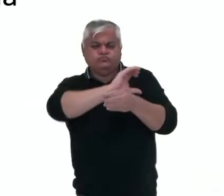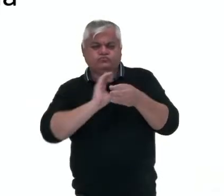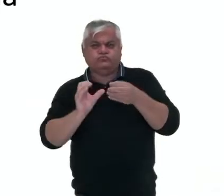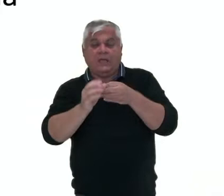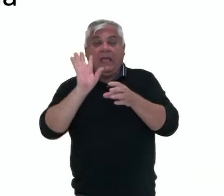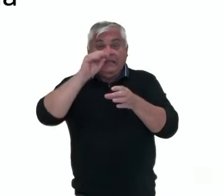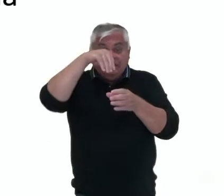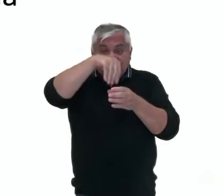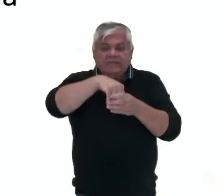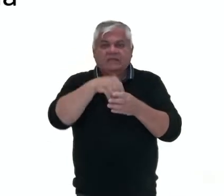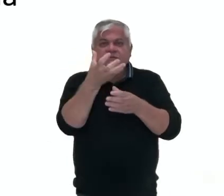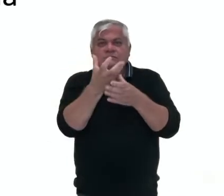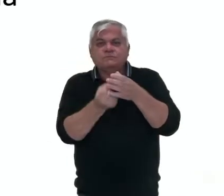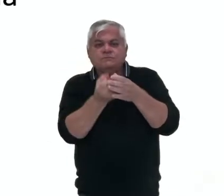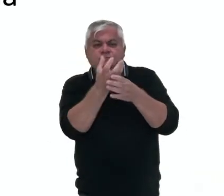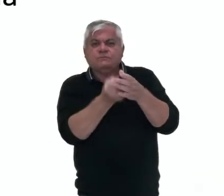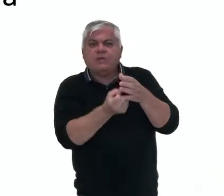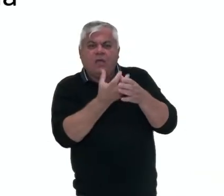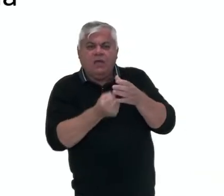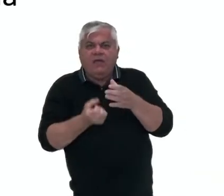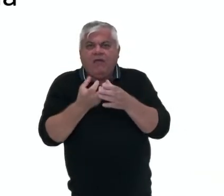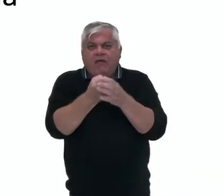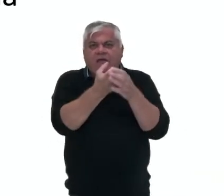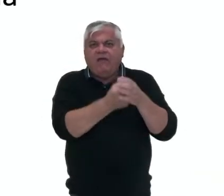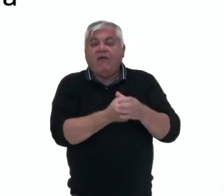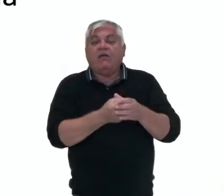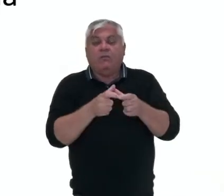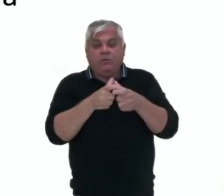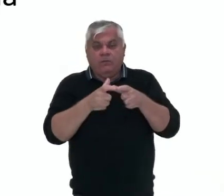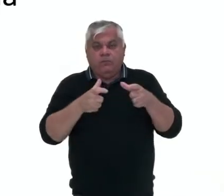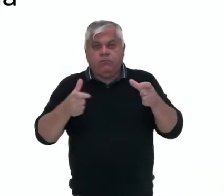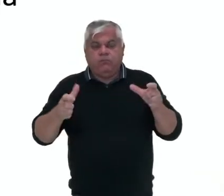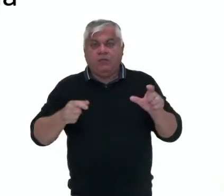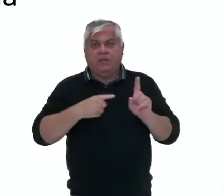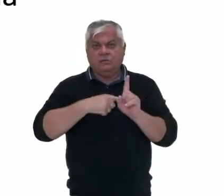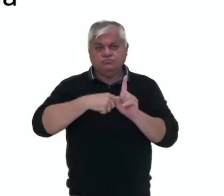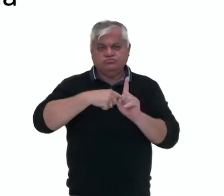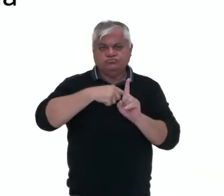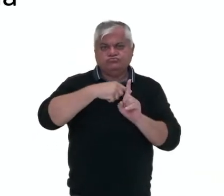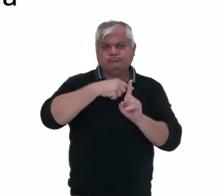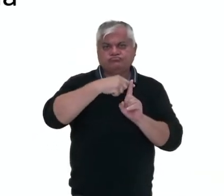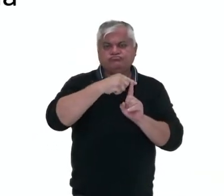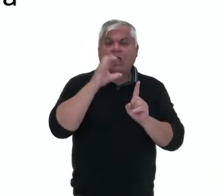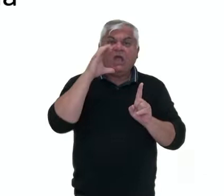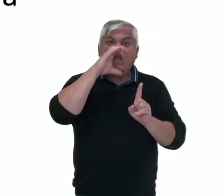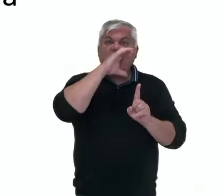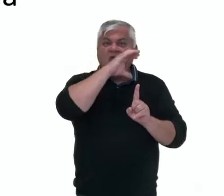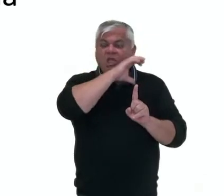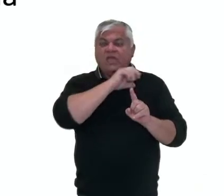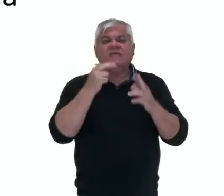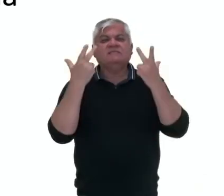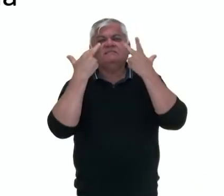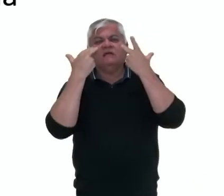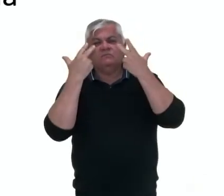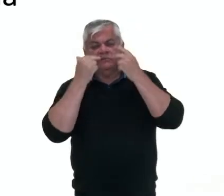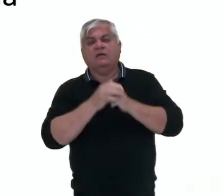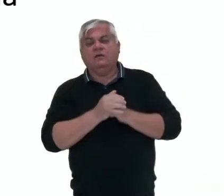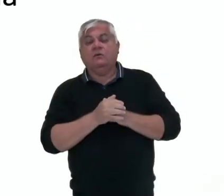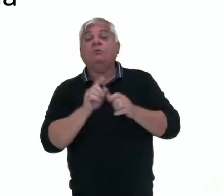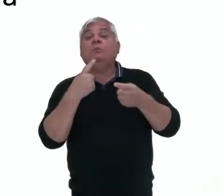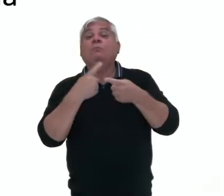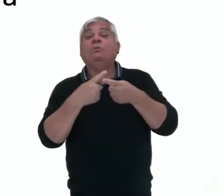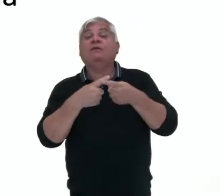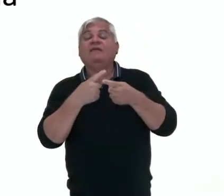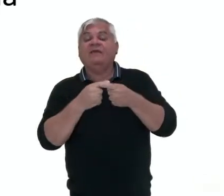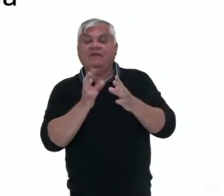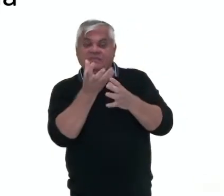reações que absorvem calor do meio, de forma que com o aumento de temperatura, a reação se torna mais espontânea, uma vez que a capacidade